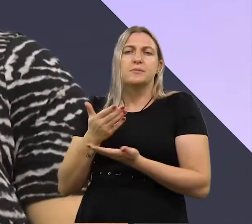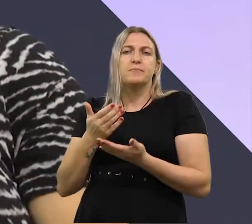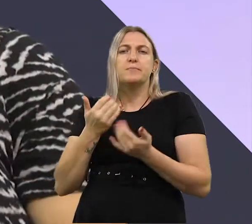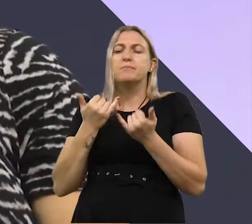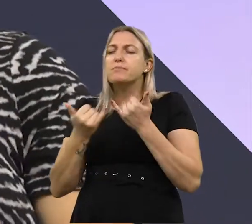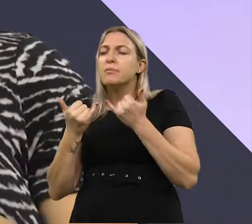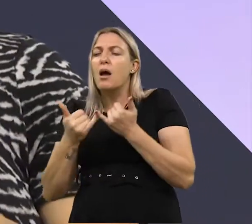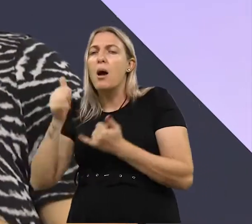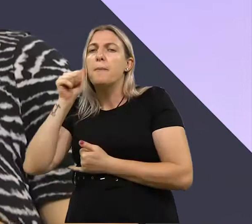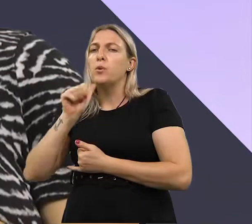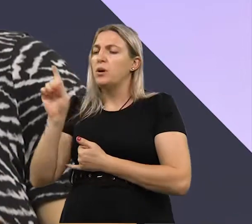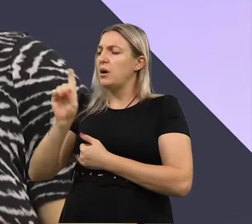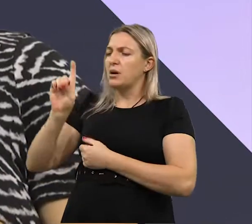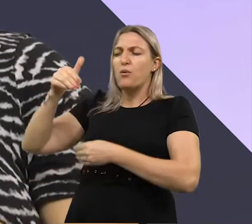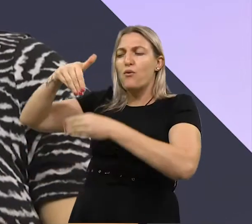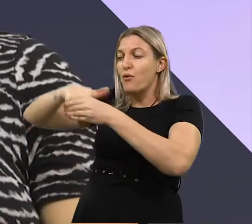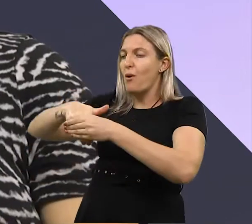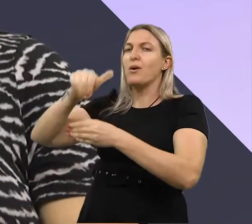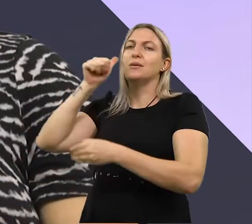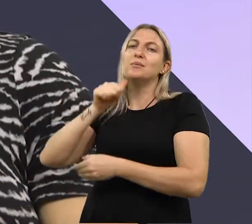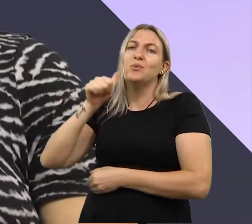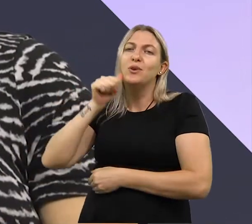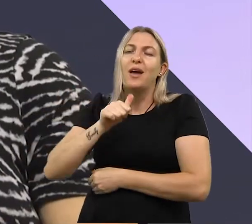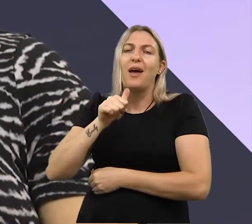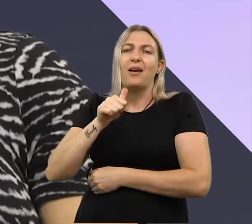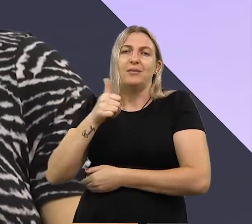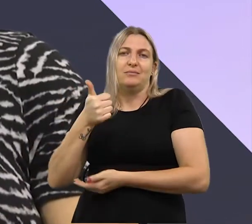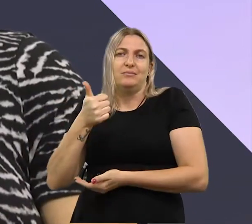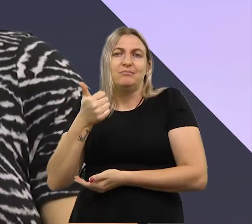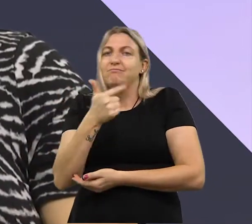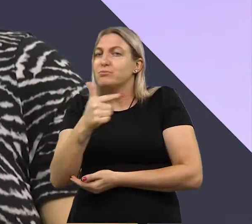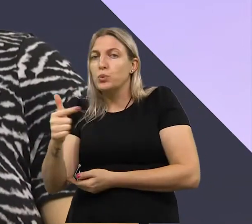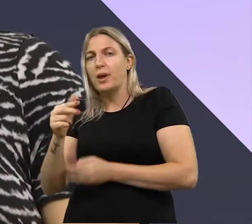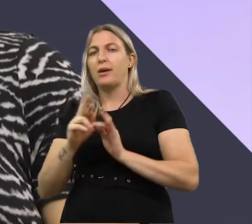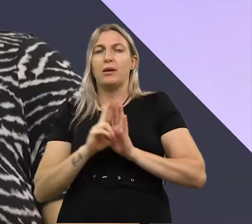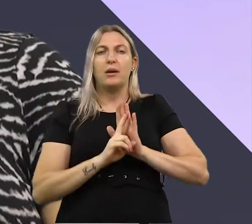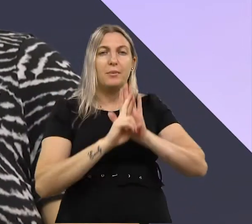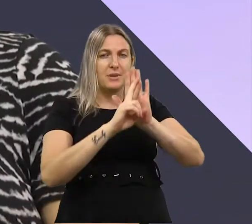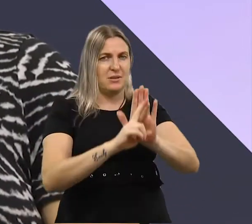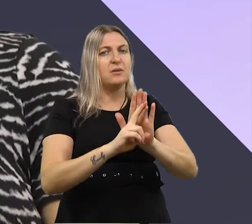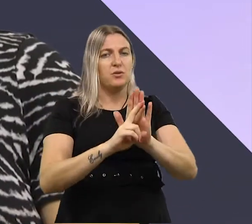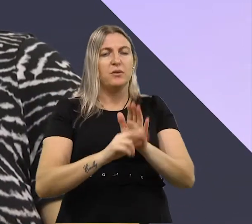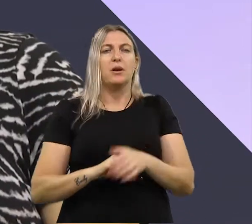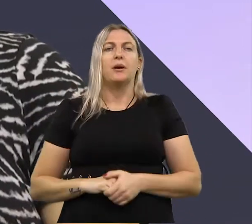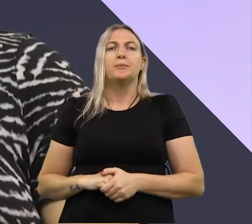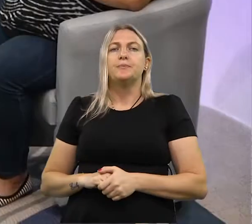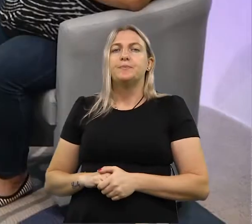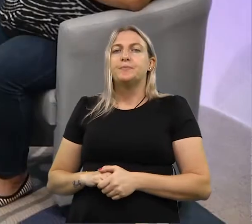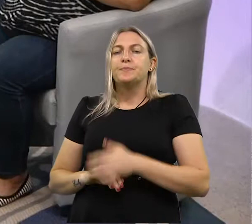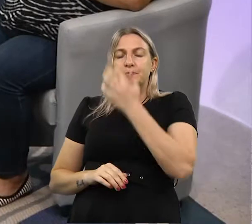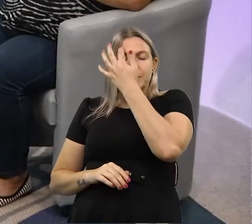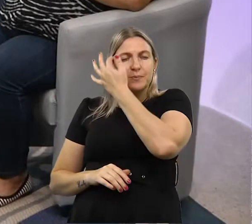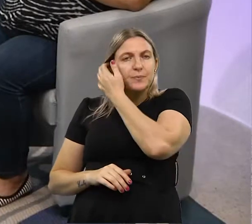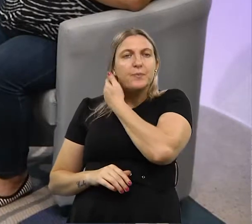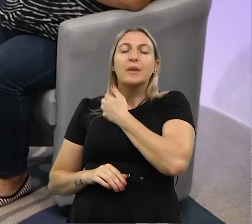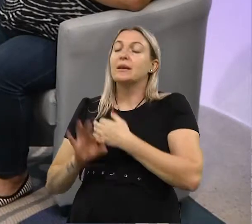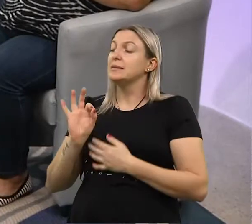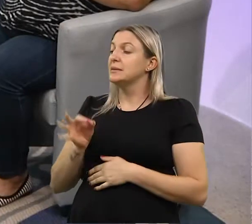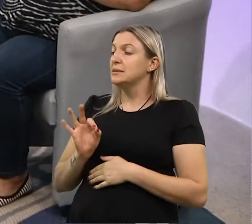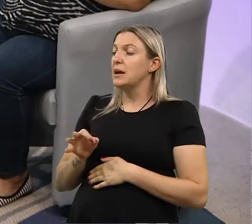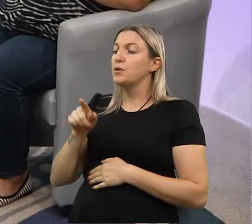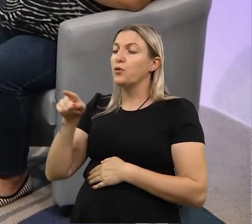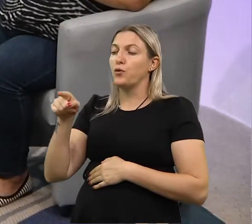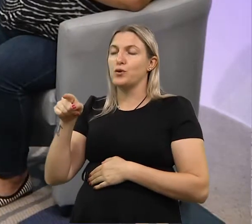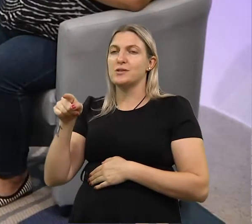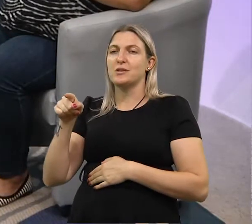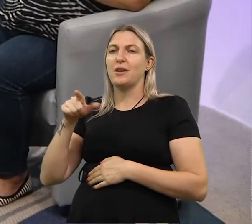mulher, de buscar que ela esteja lá nos representando. Então, isso ainda a gente tem dificuldade. E justamente isso, Sandra,